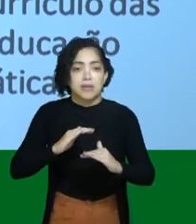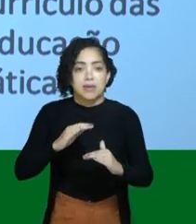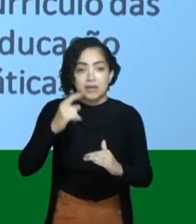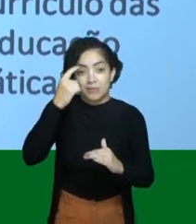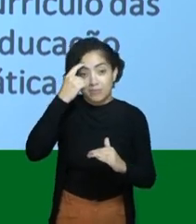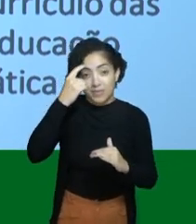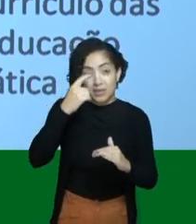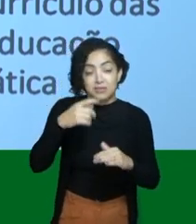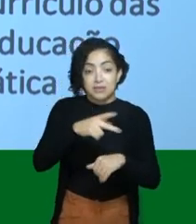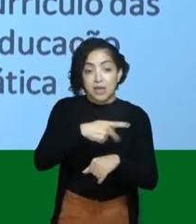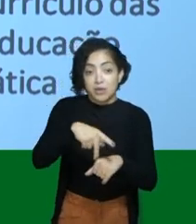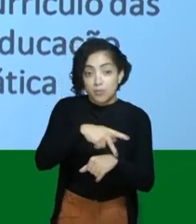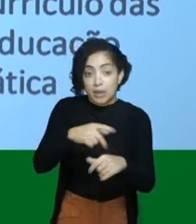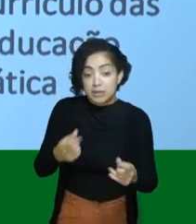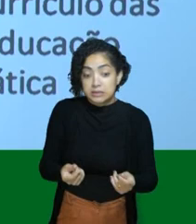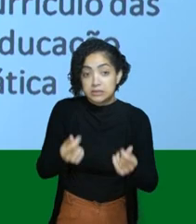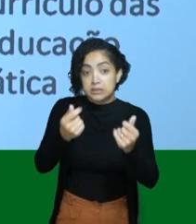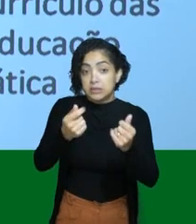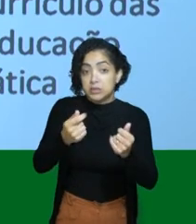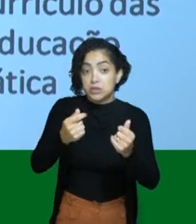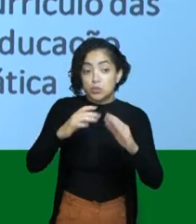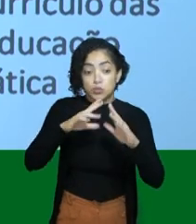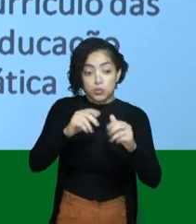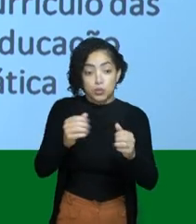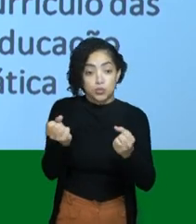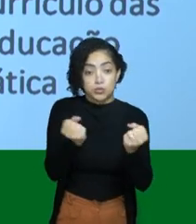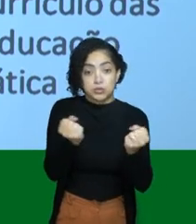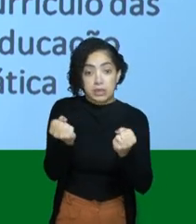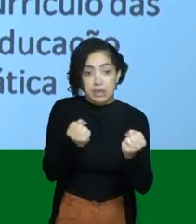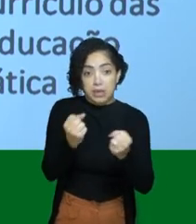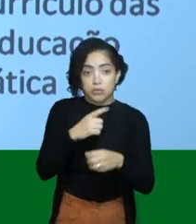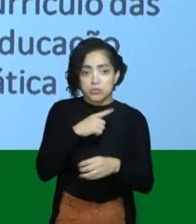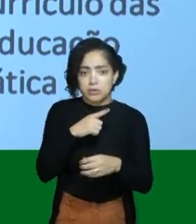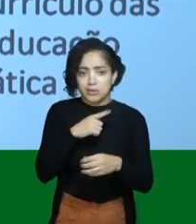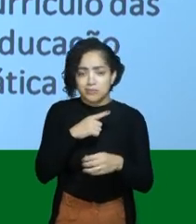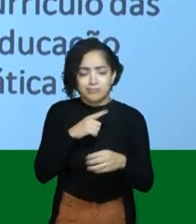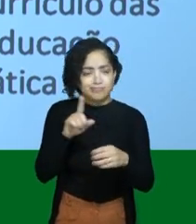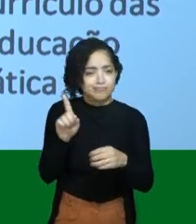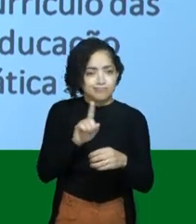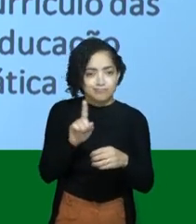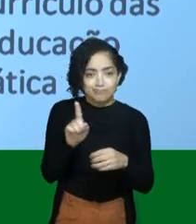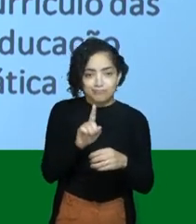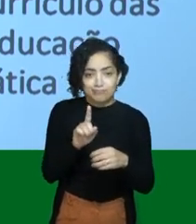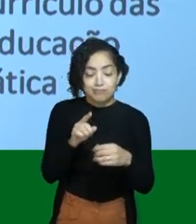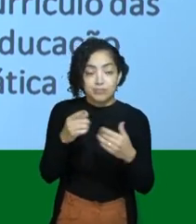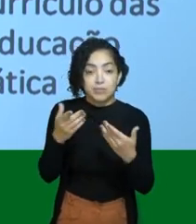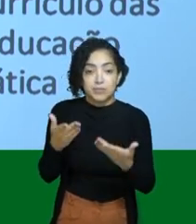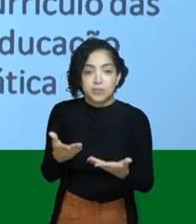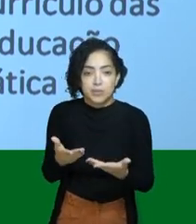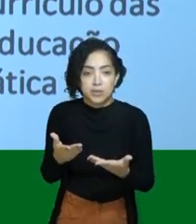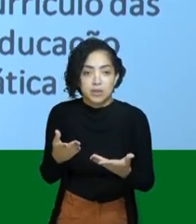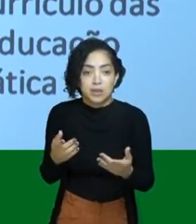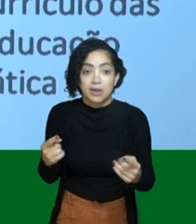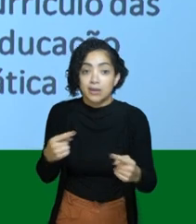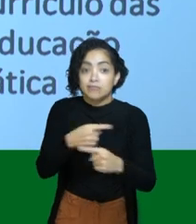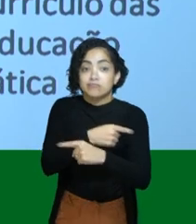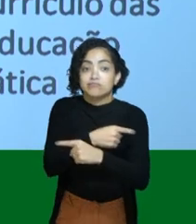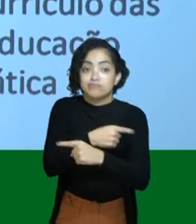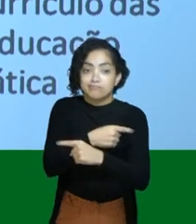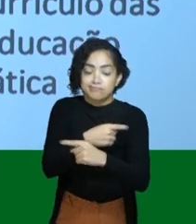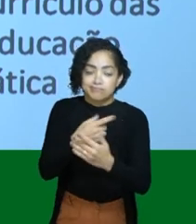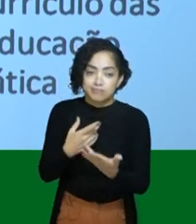política pública do país e ainda é de dar zero no carro popular, né? E isso vai na contramão,